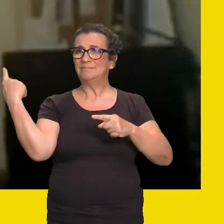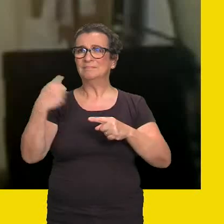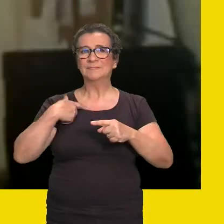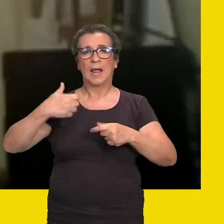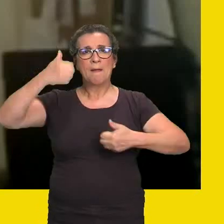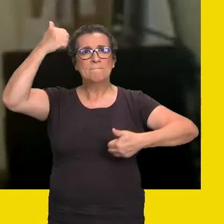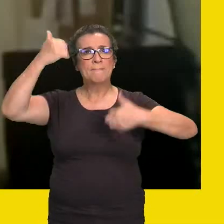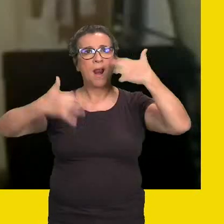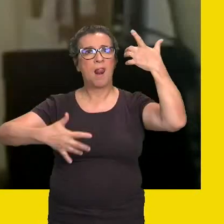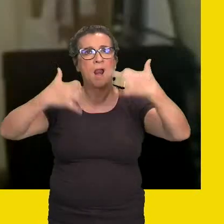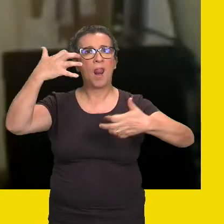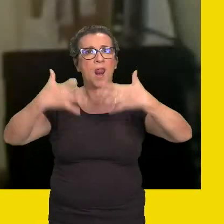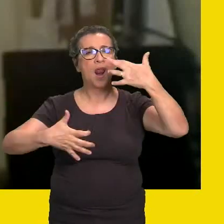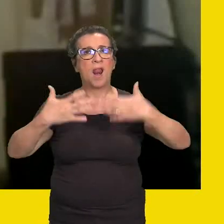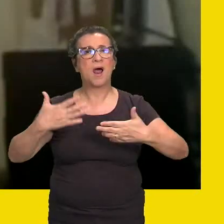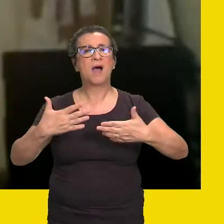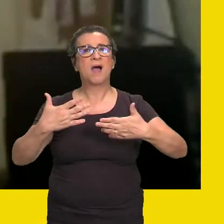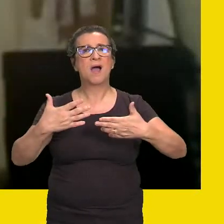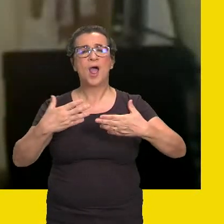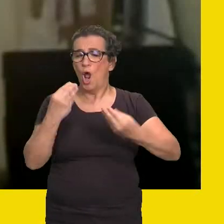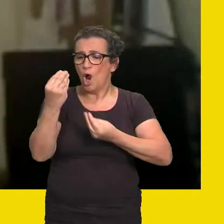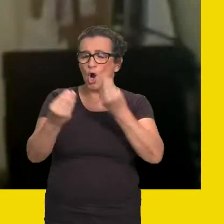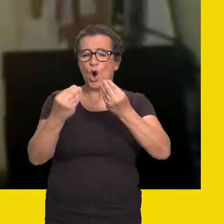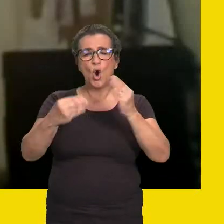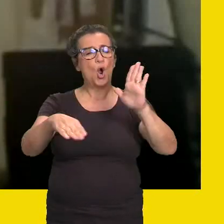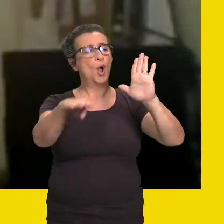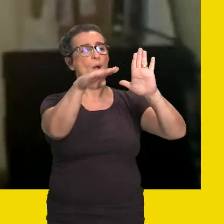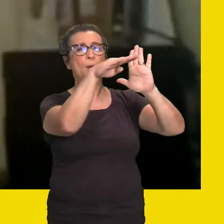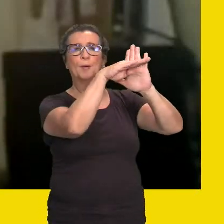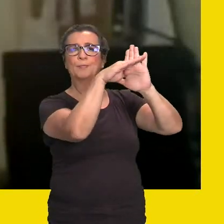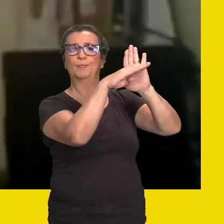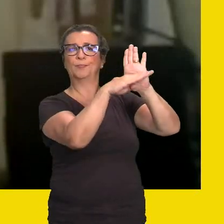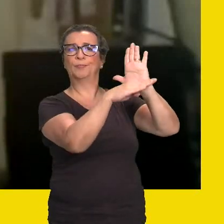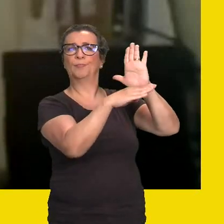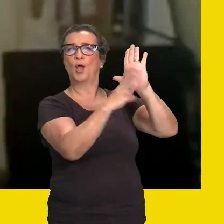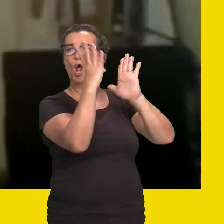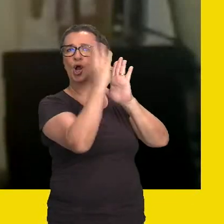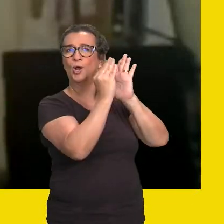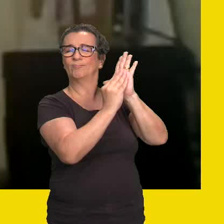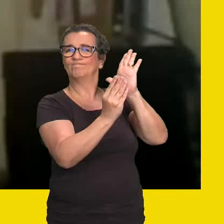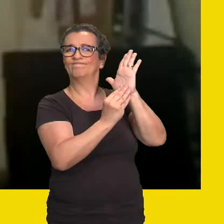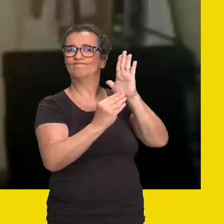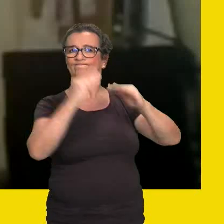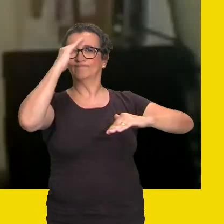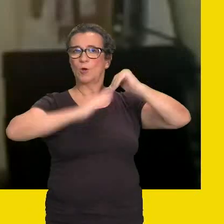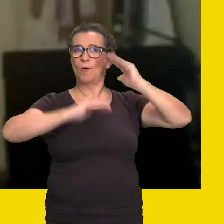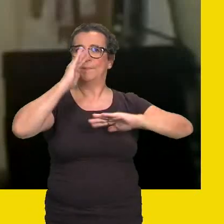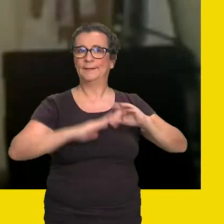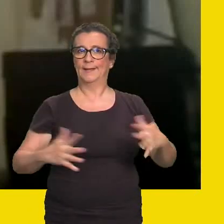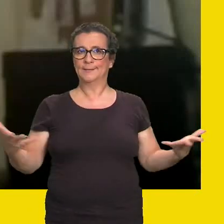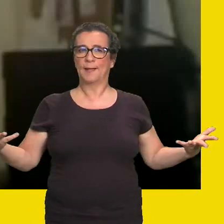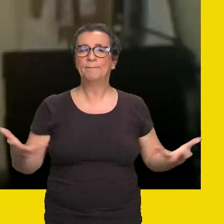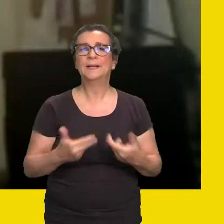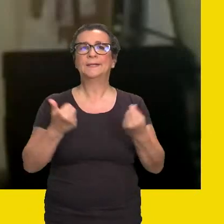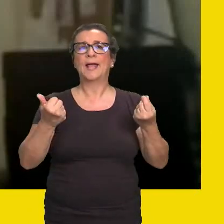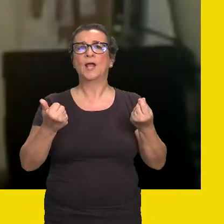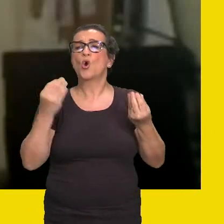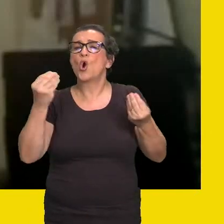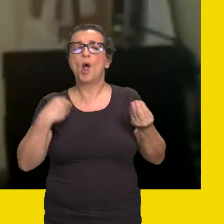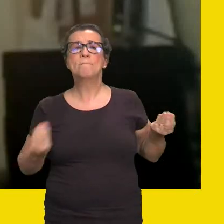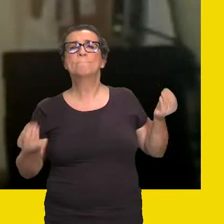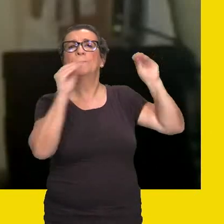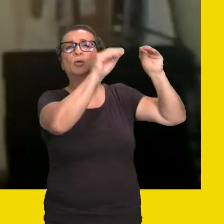como considerar uma lista de conteúdos, competências e habilidades como currículo?